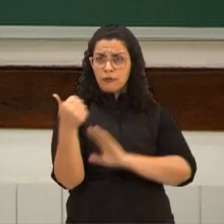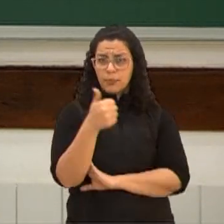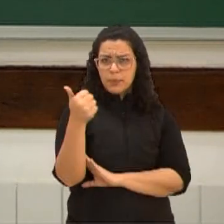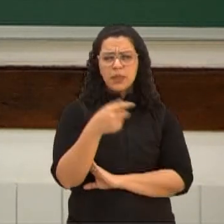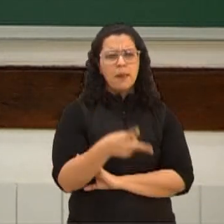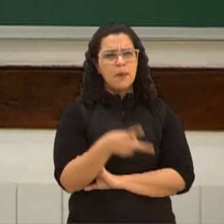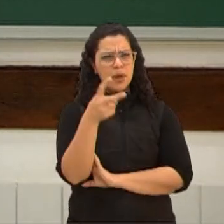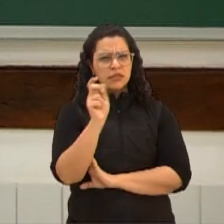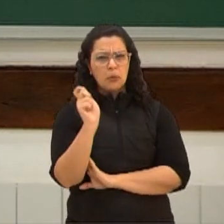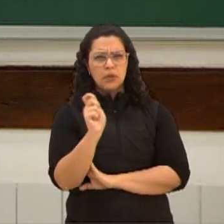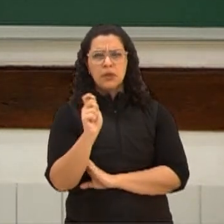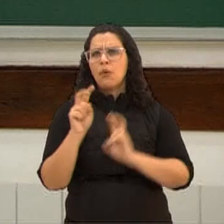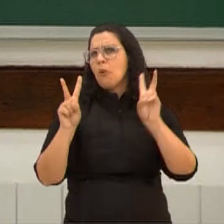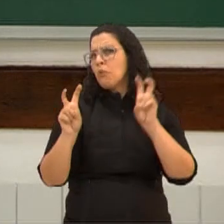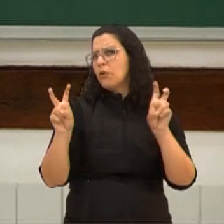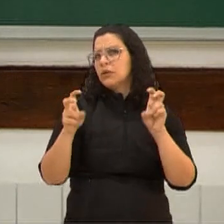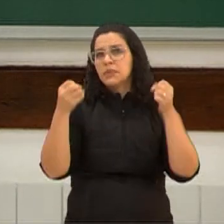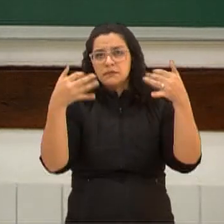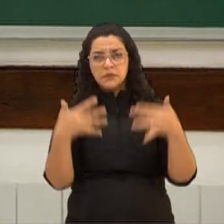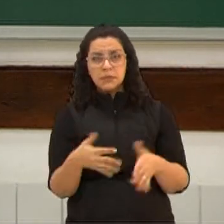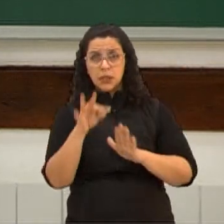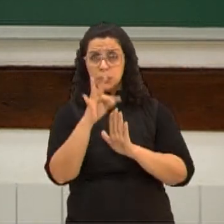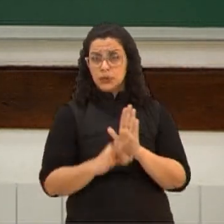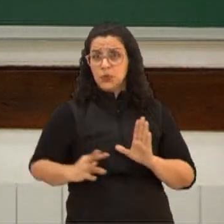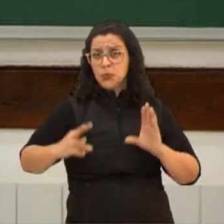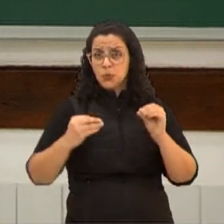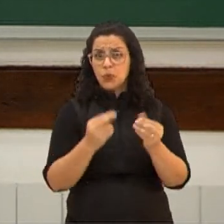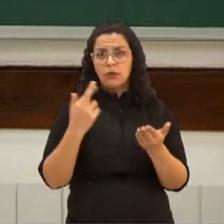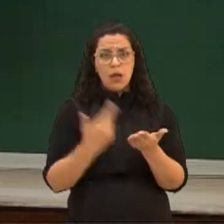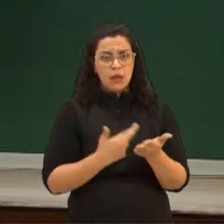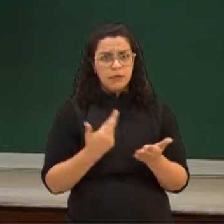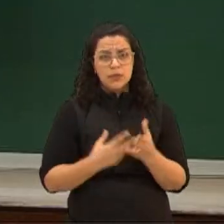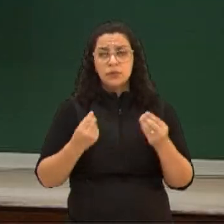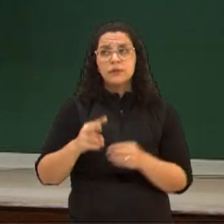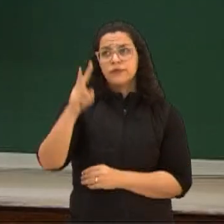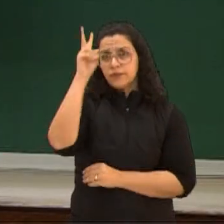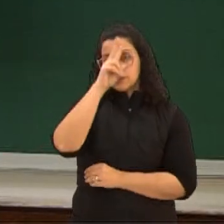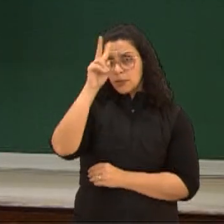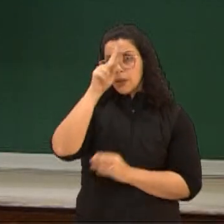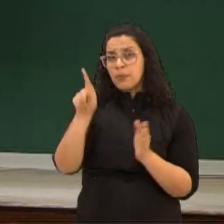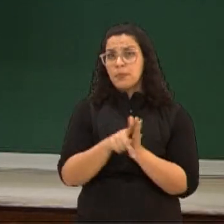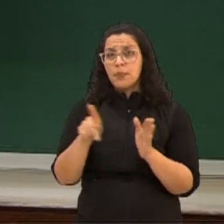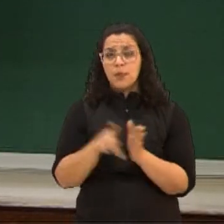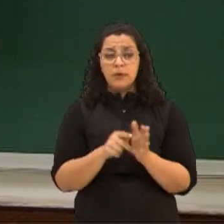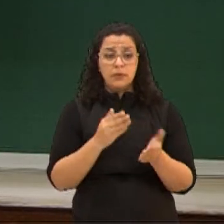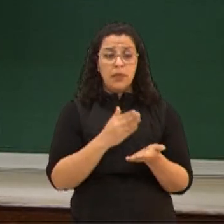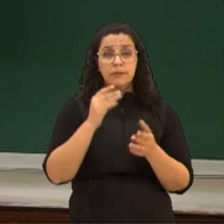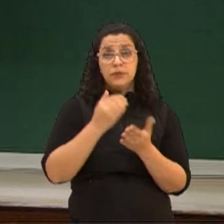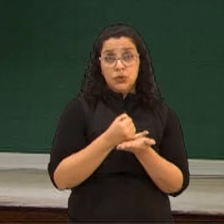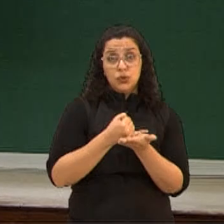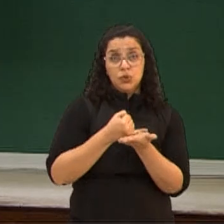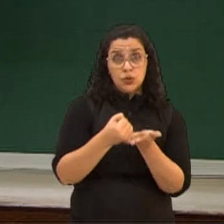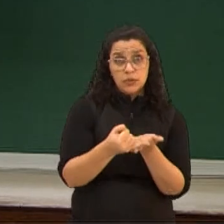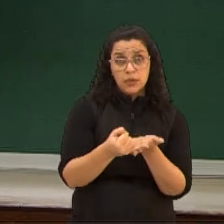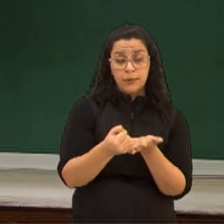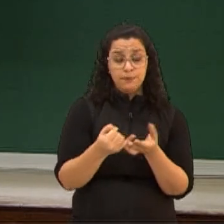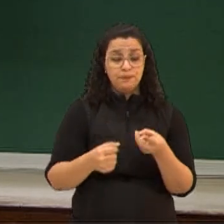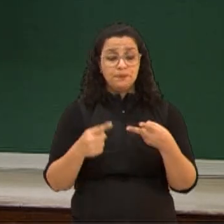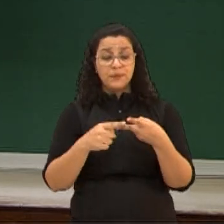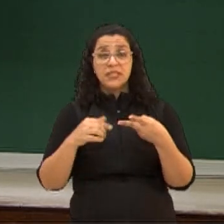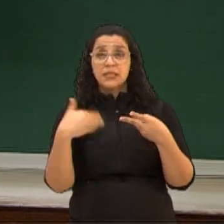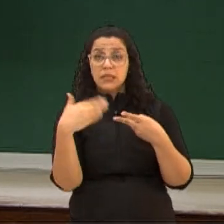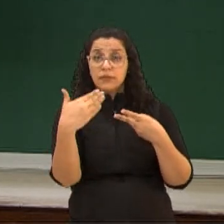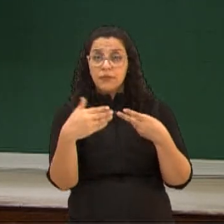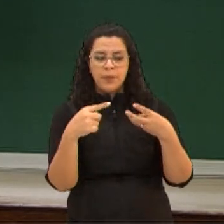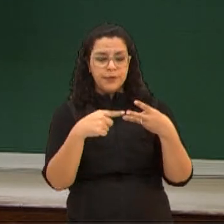consigo perceber qual será o tema do periódico? Porque a gente vai lembrar que se ele é dividido em introdução,